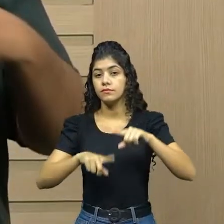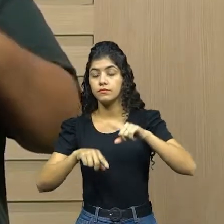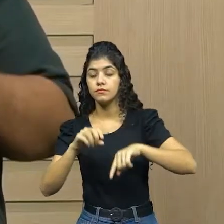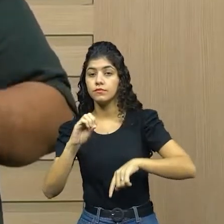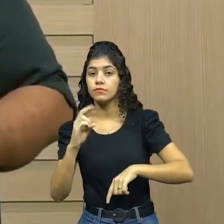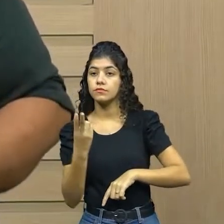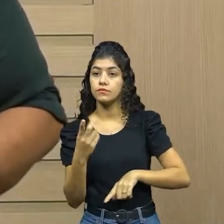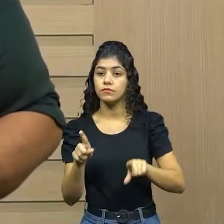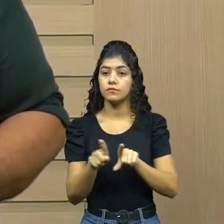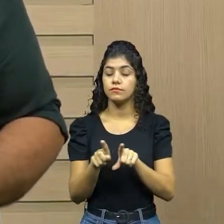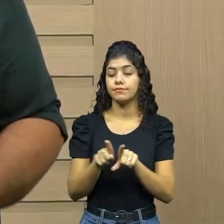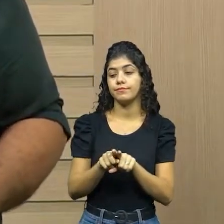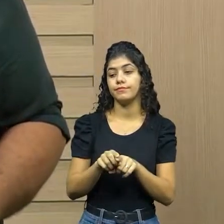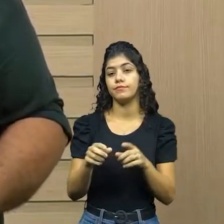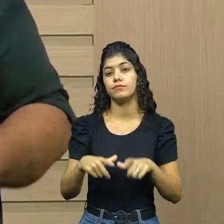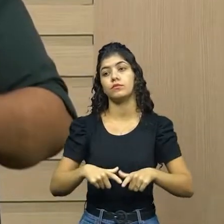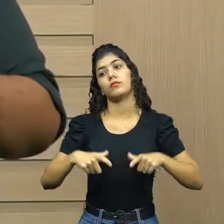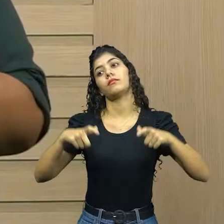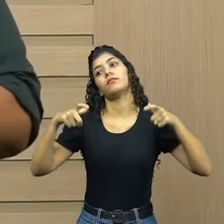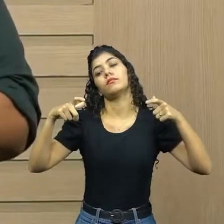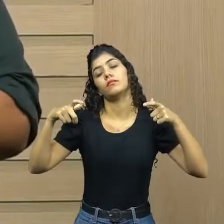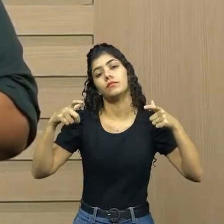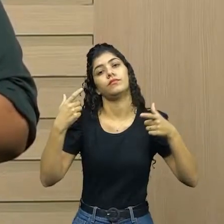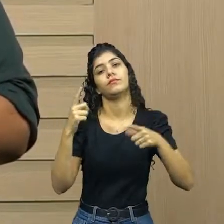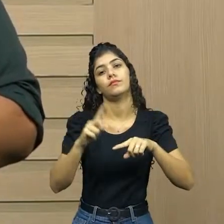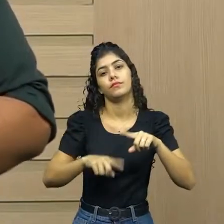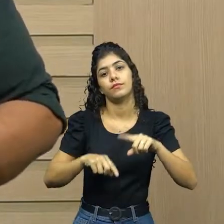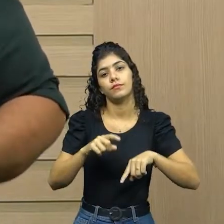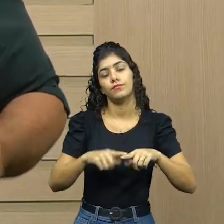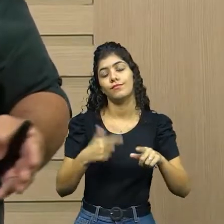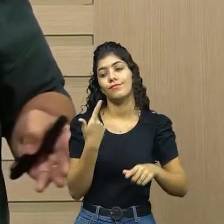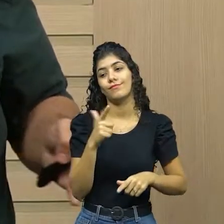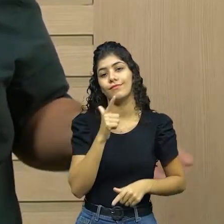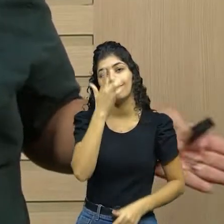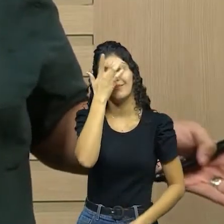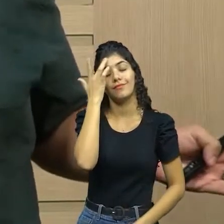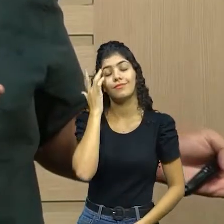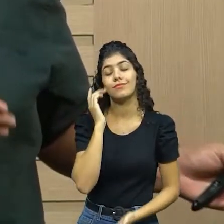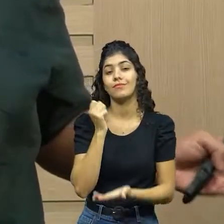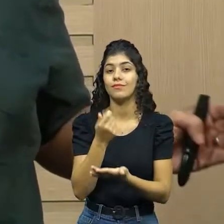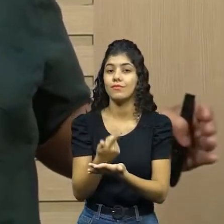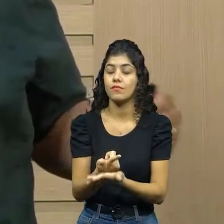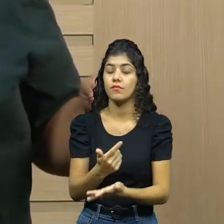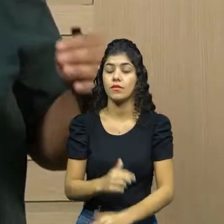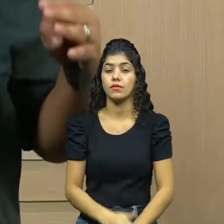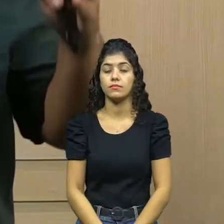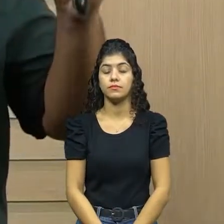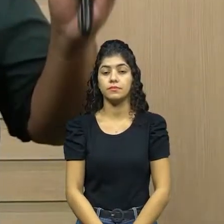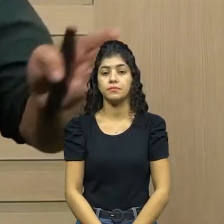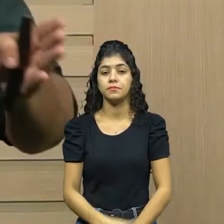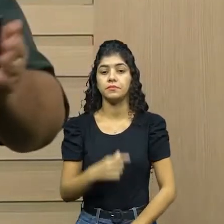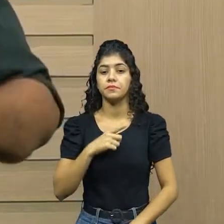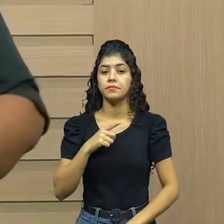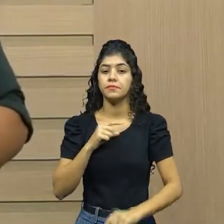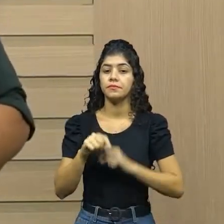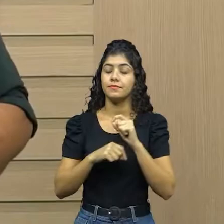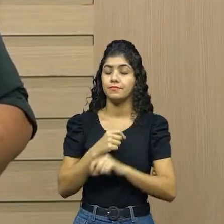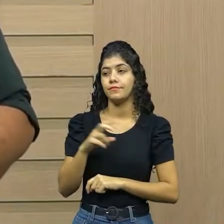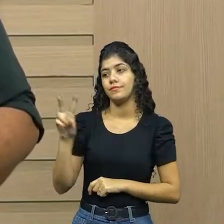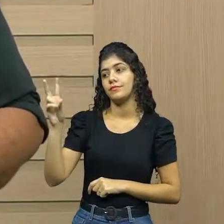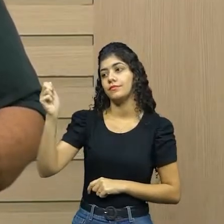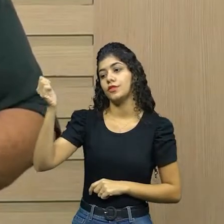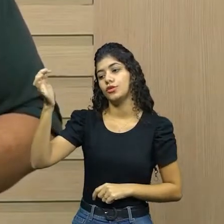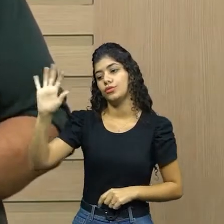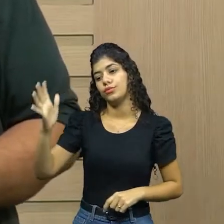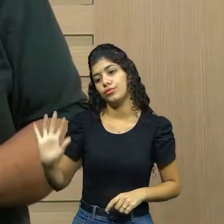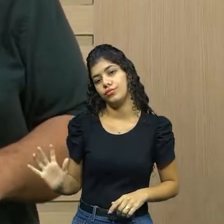uma sobra, ou seja, quando você tem muito produto e aí não tem quem compre, e aí há uma desvalorização